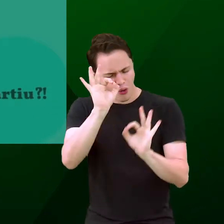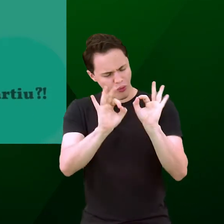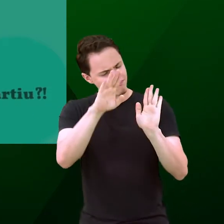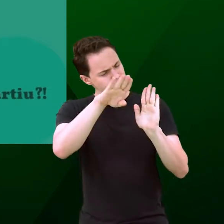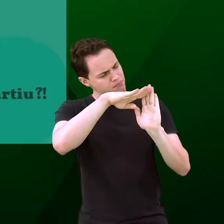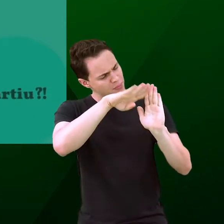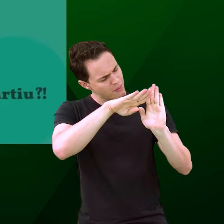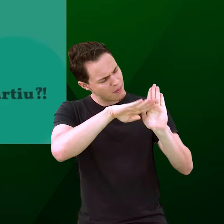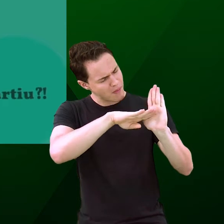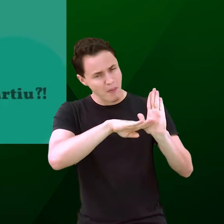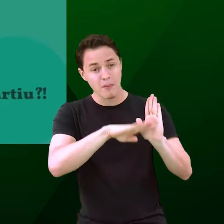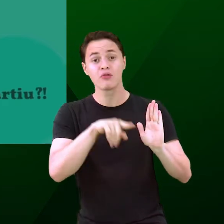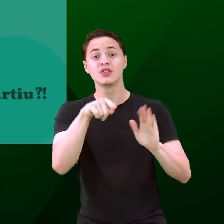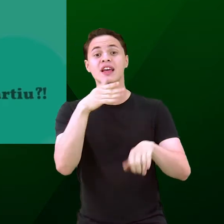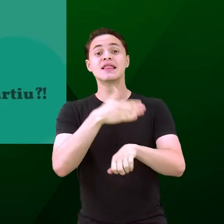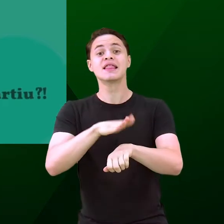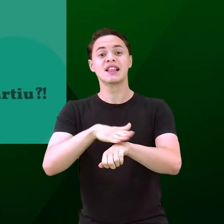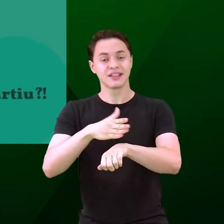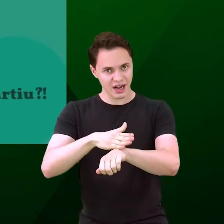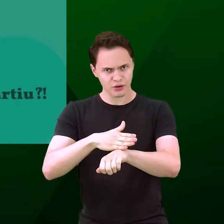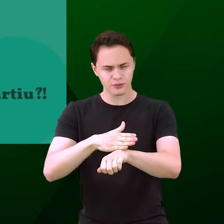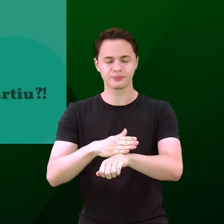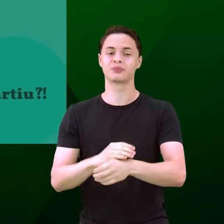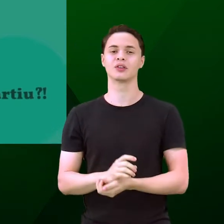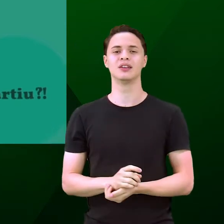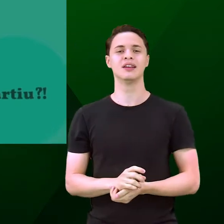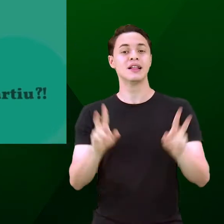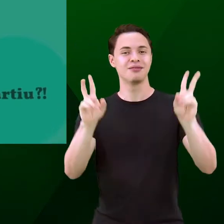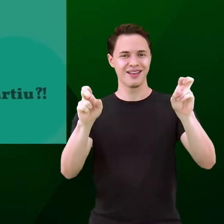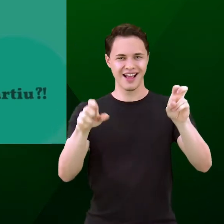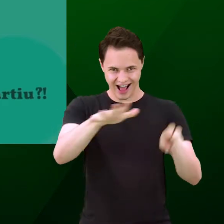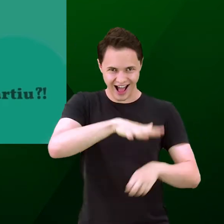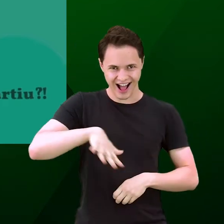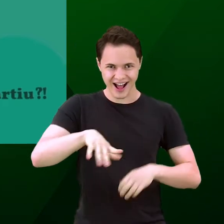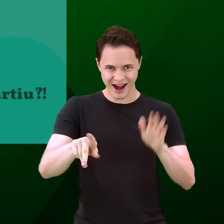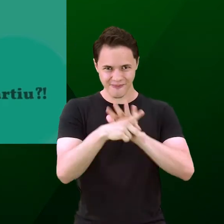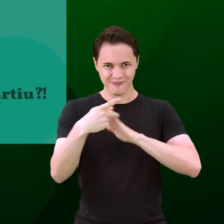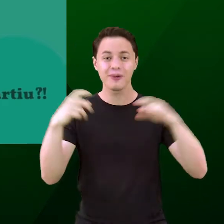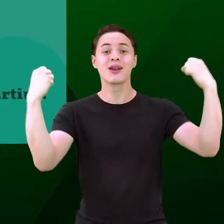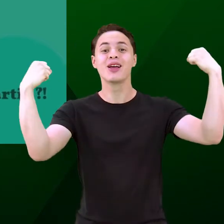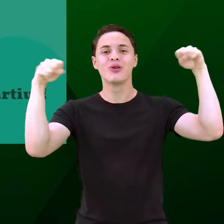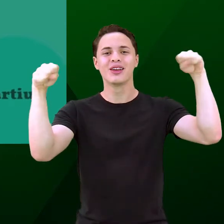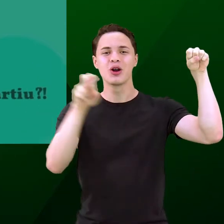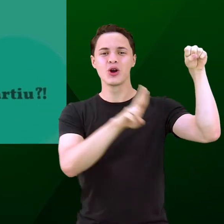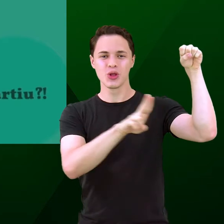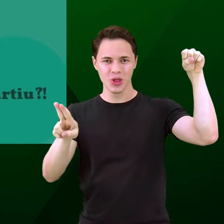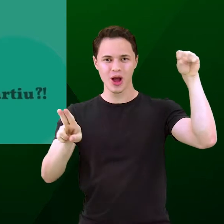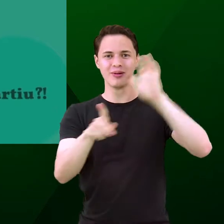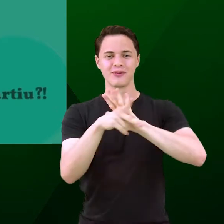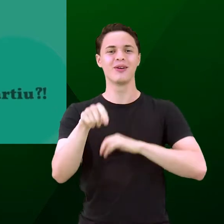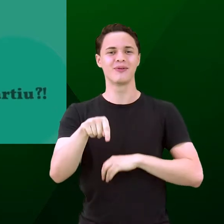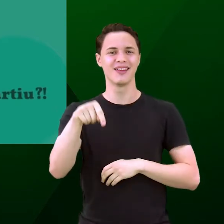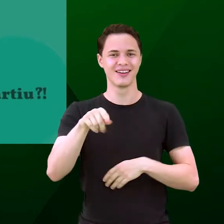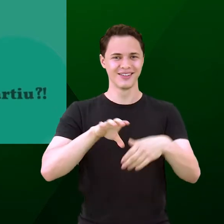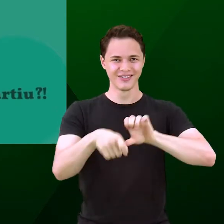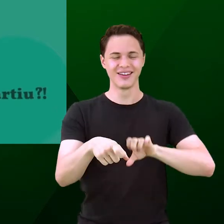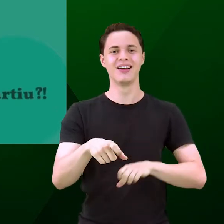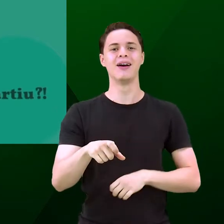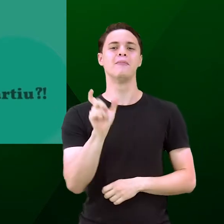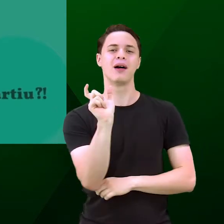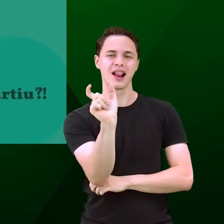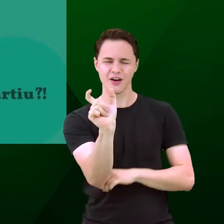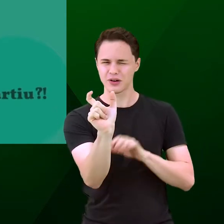de mobilidade, se eu estou me exercitando, eu pratico algum esporte, eu não faço nada, eu passo o dia inteiro em casa, no celular, no